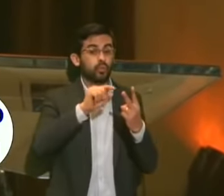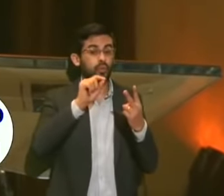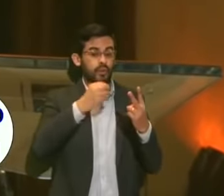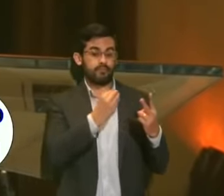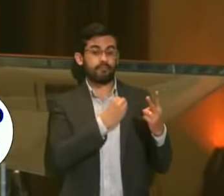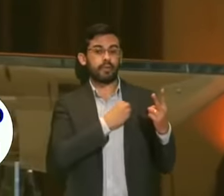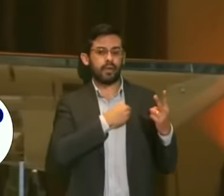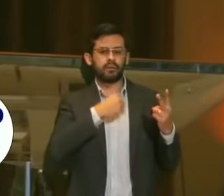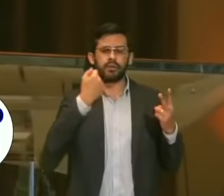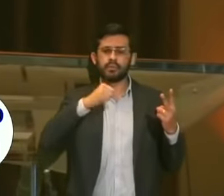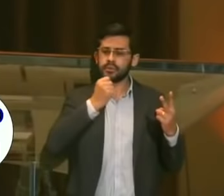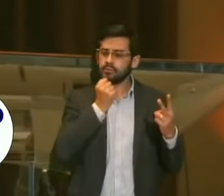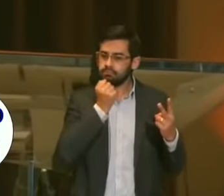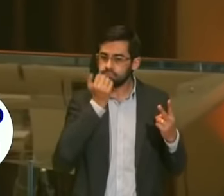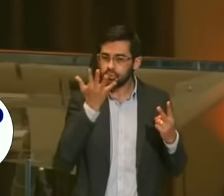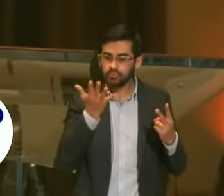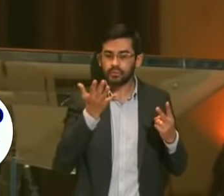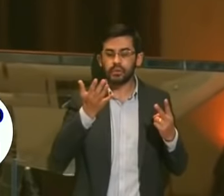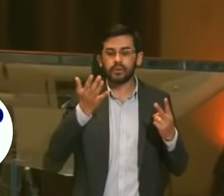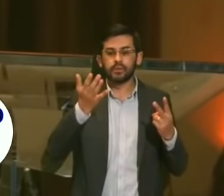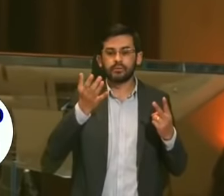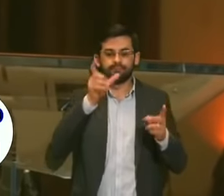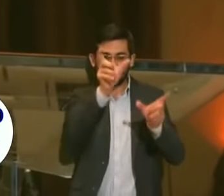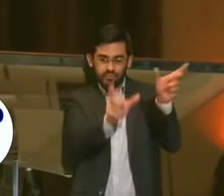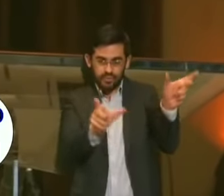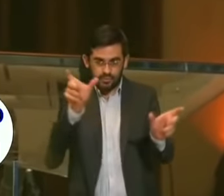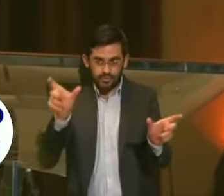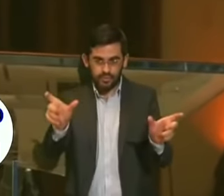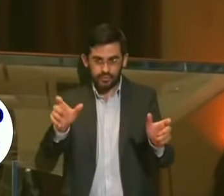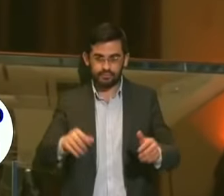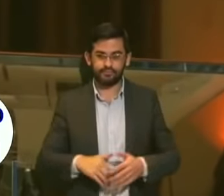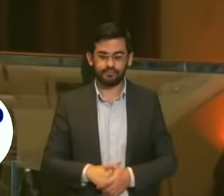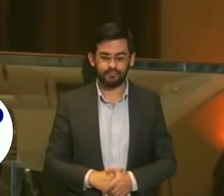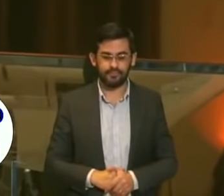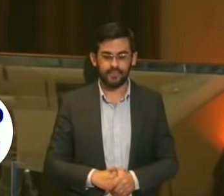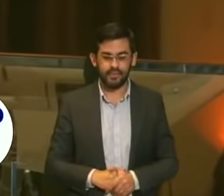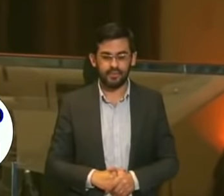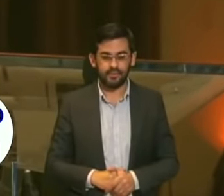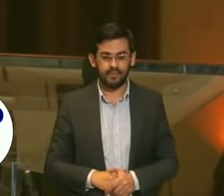ser confessado, misericórdia, já foi o tempo.